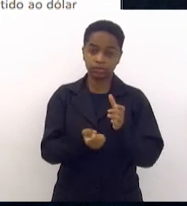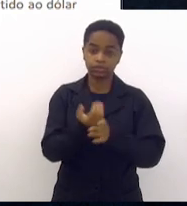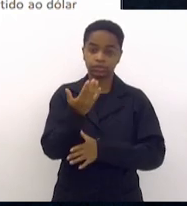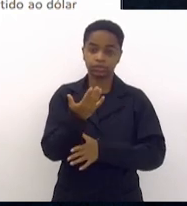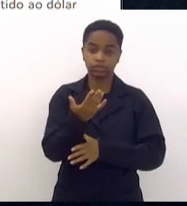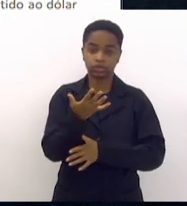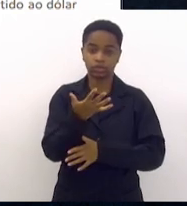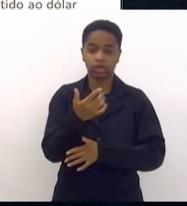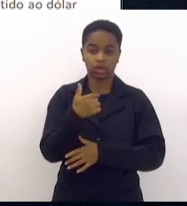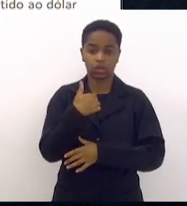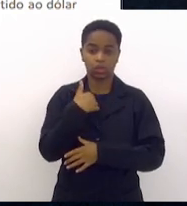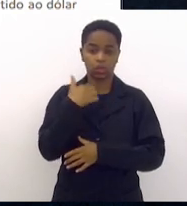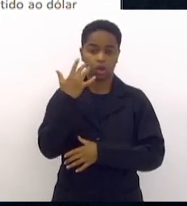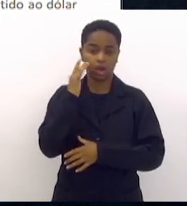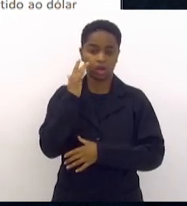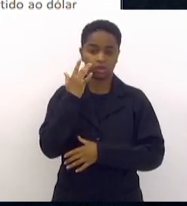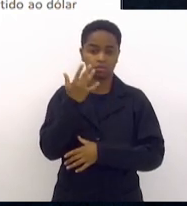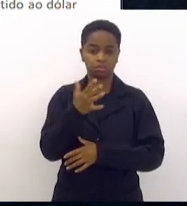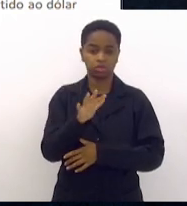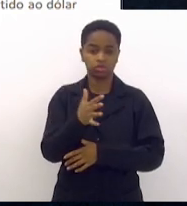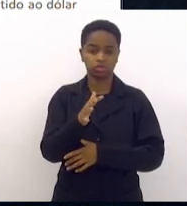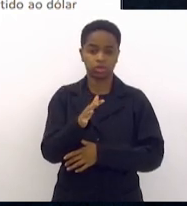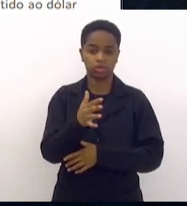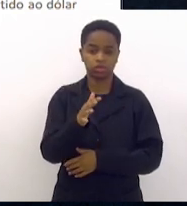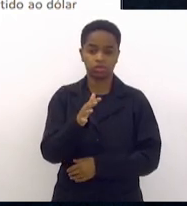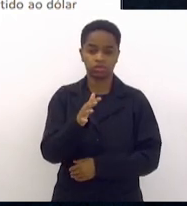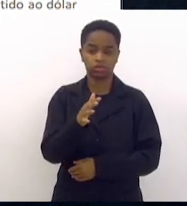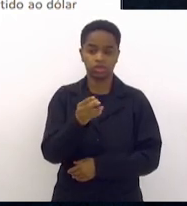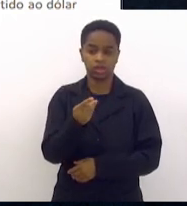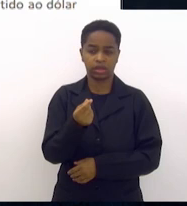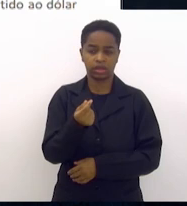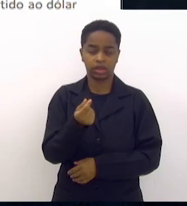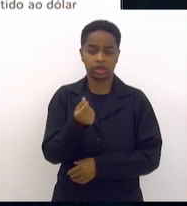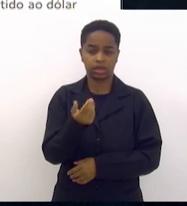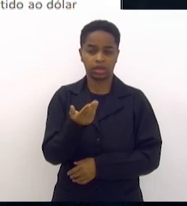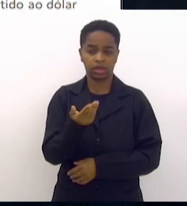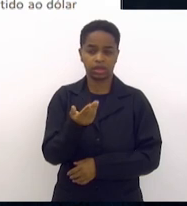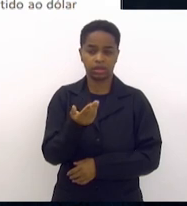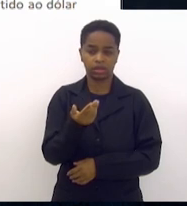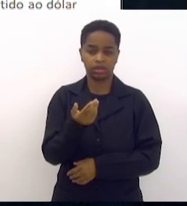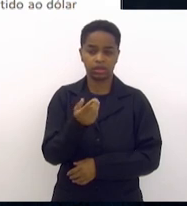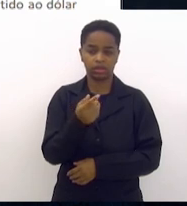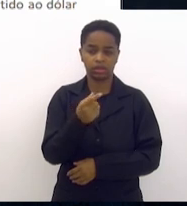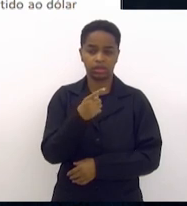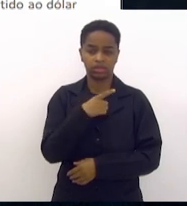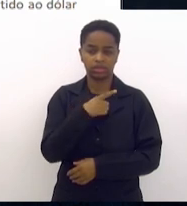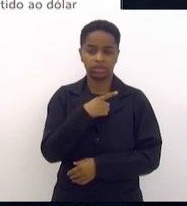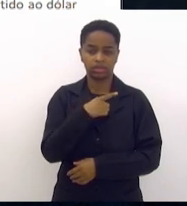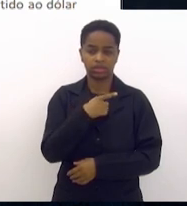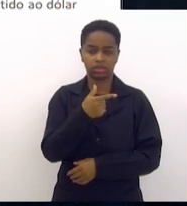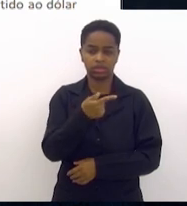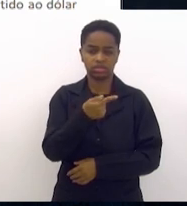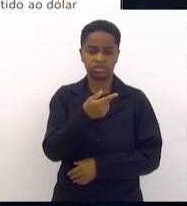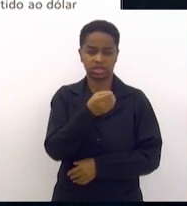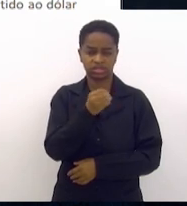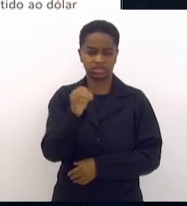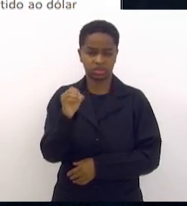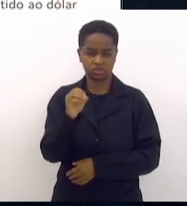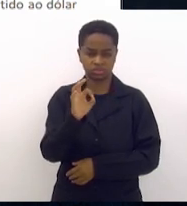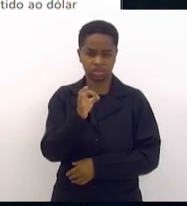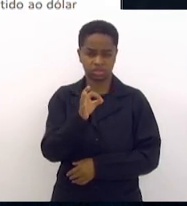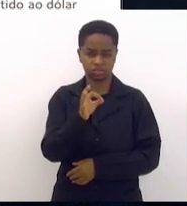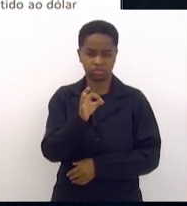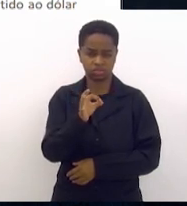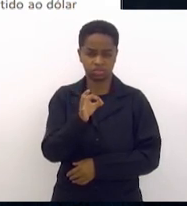para trás mas eu acho que era em torno de eh tava ali Acho que era 700 é isso